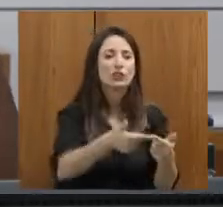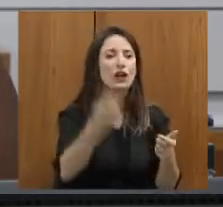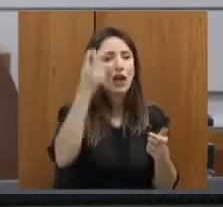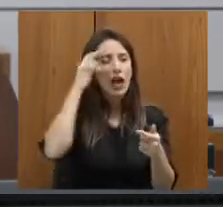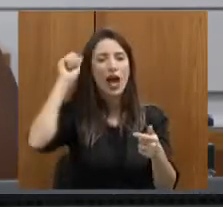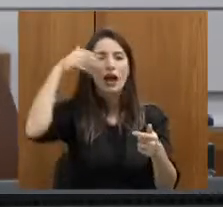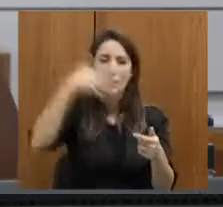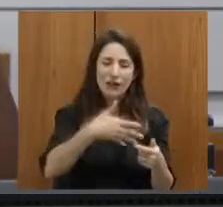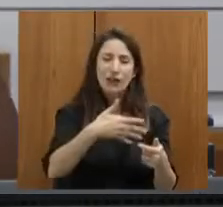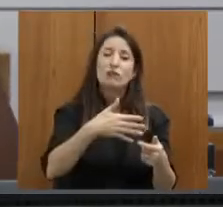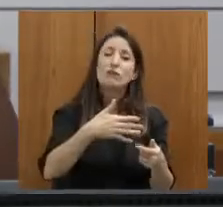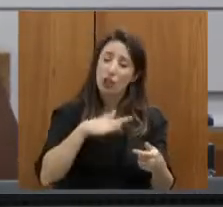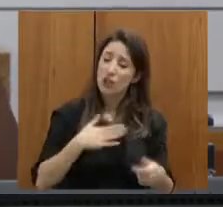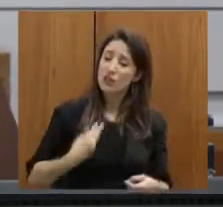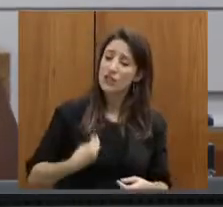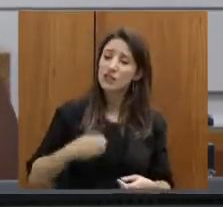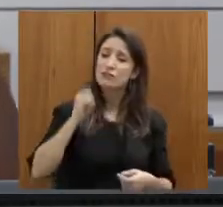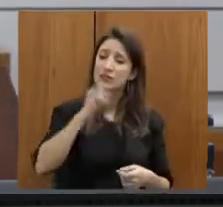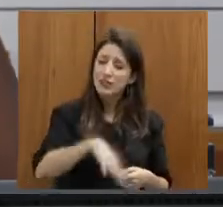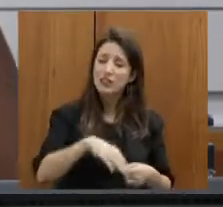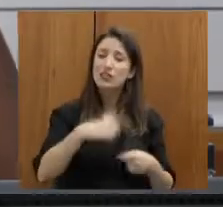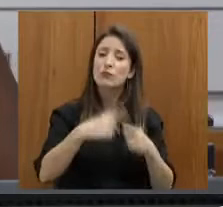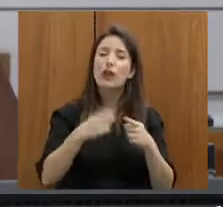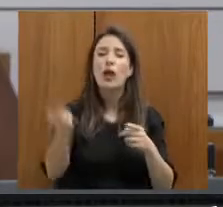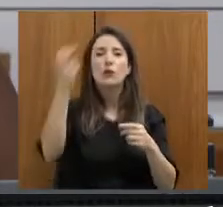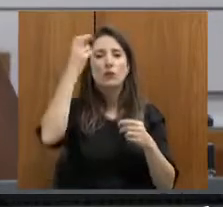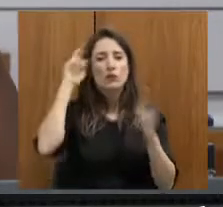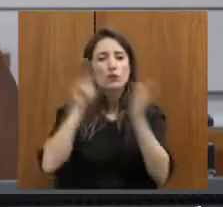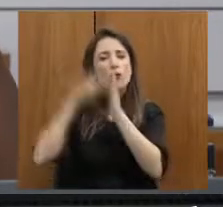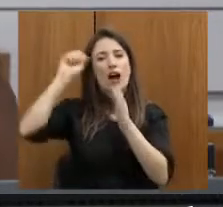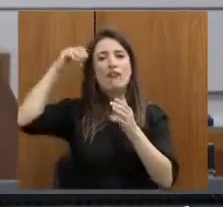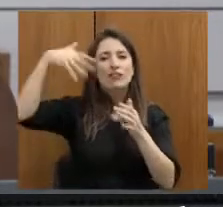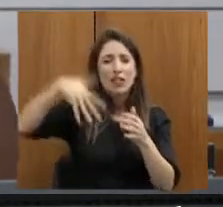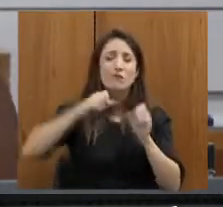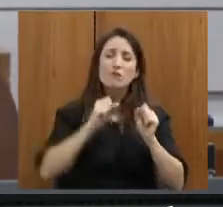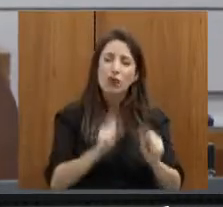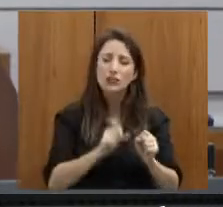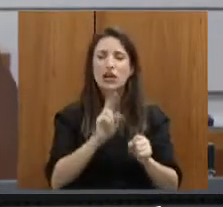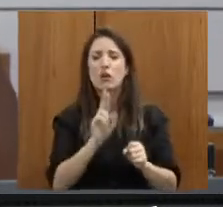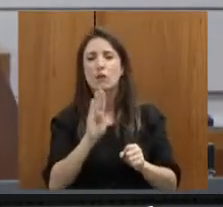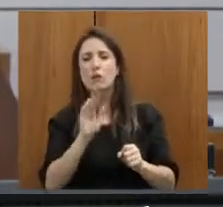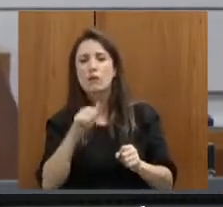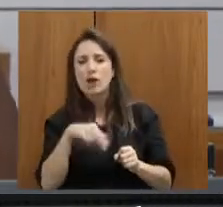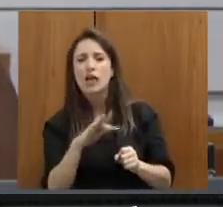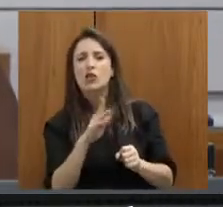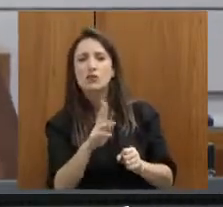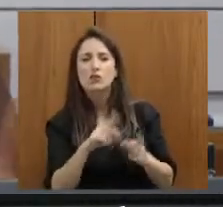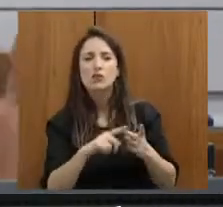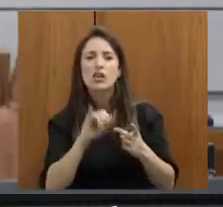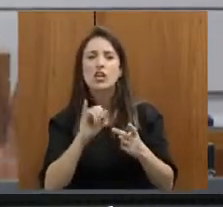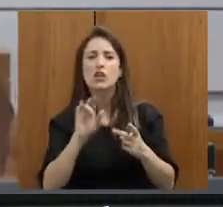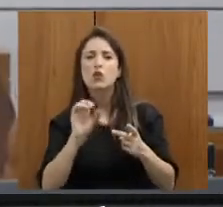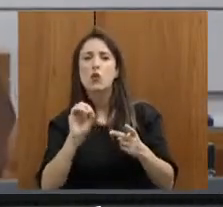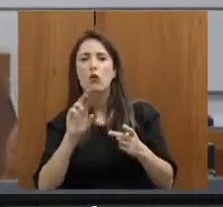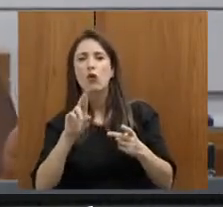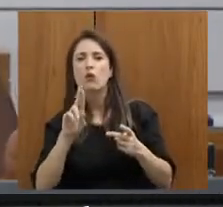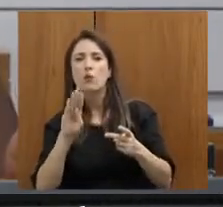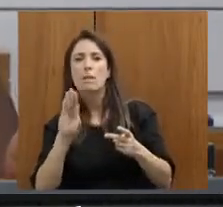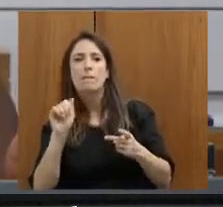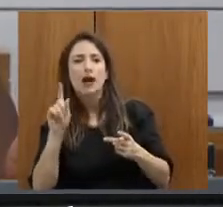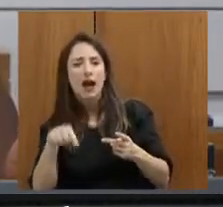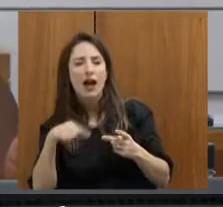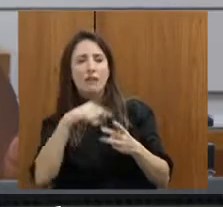mas o pobre tradicionais de matriz africana seja bantu seja yorugua que seja o fone para fazer mas